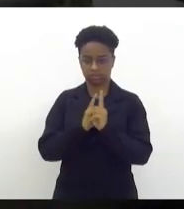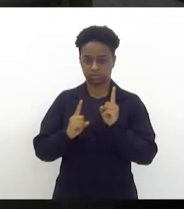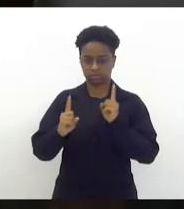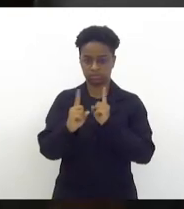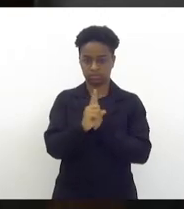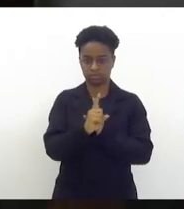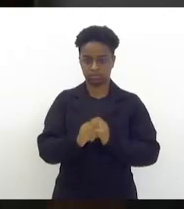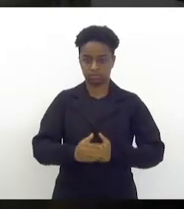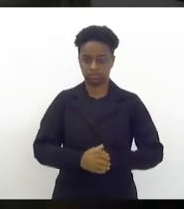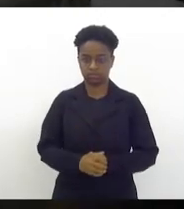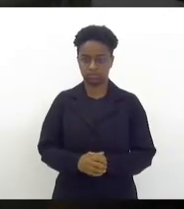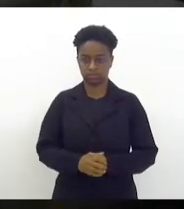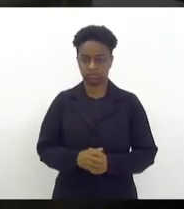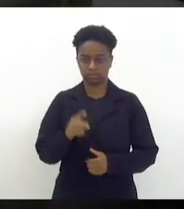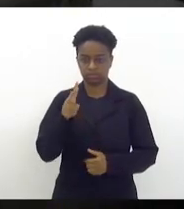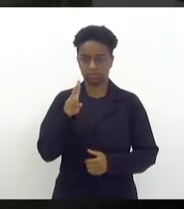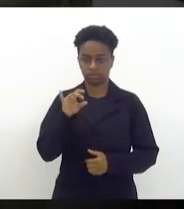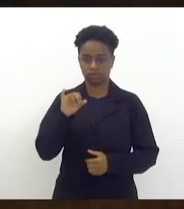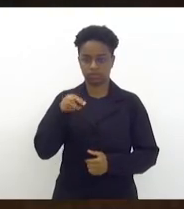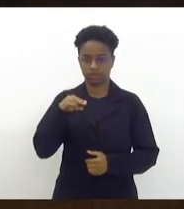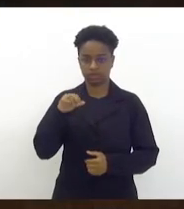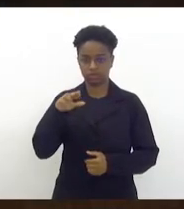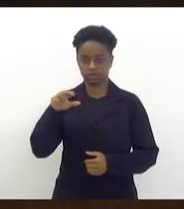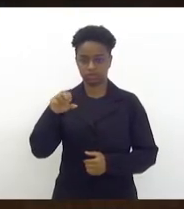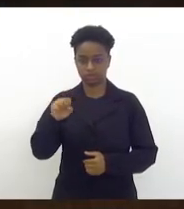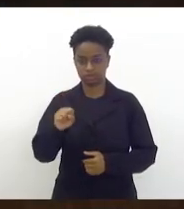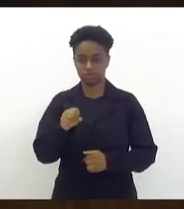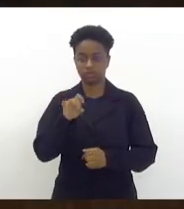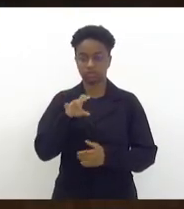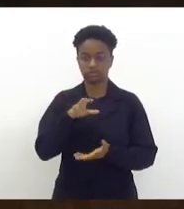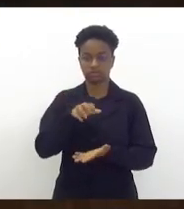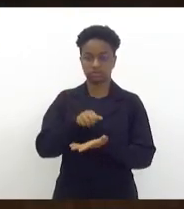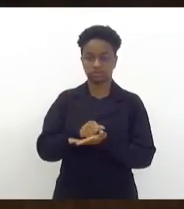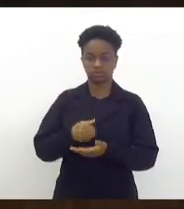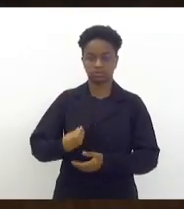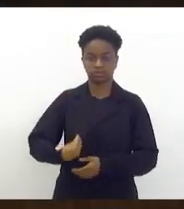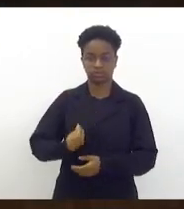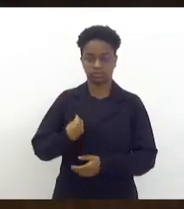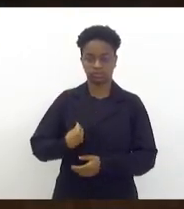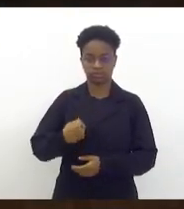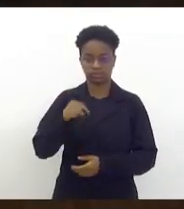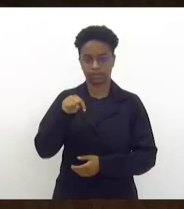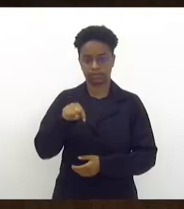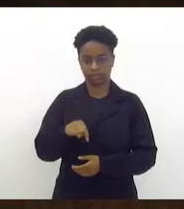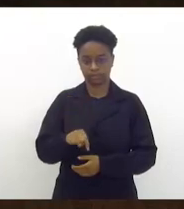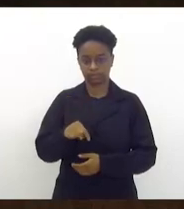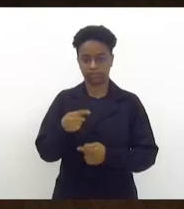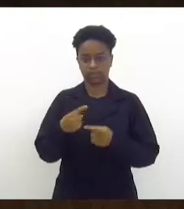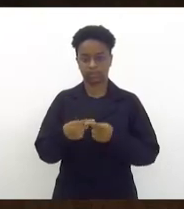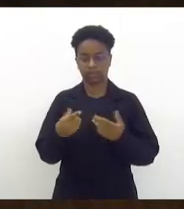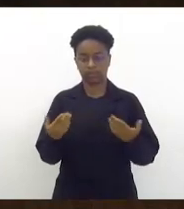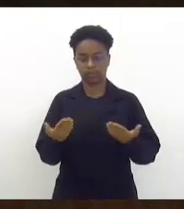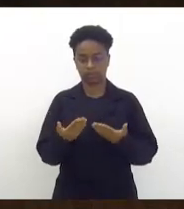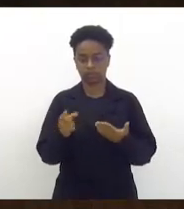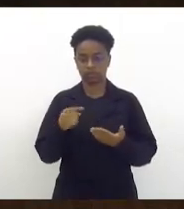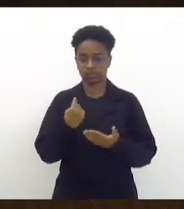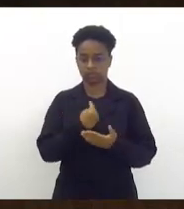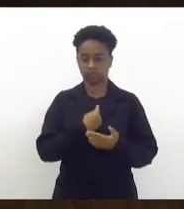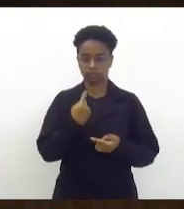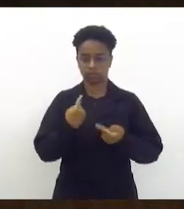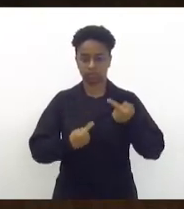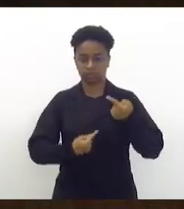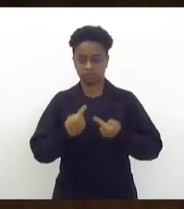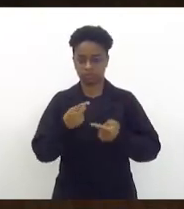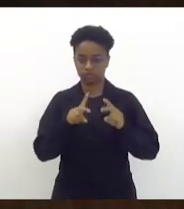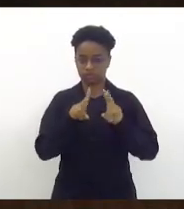Pela ordem. Vinícius. É, apenas para registrar a presença aqui nesta casa, já que hoje nós falamos muito em